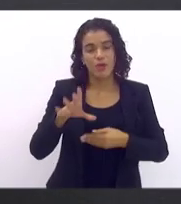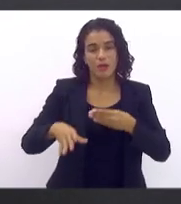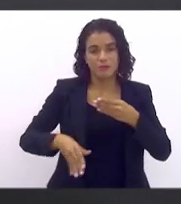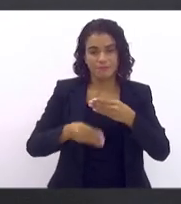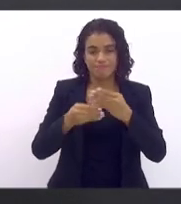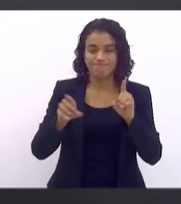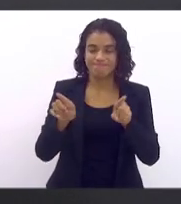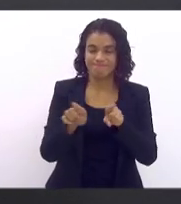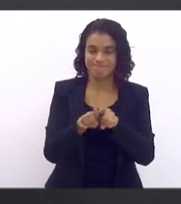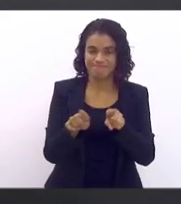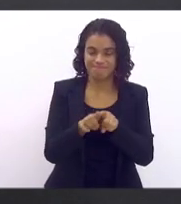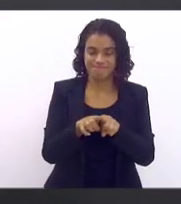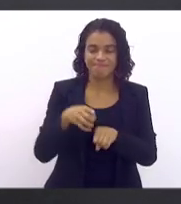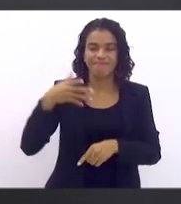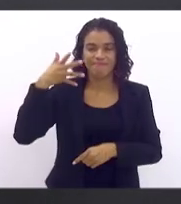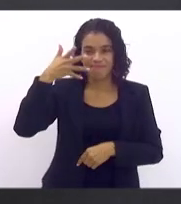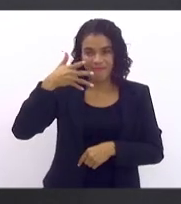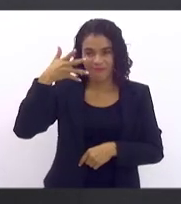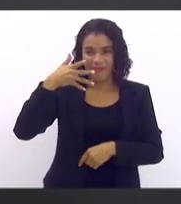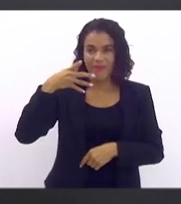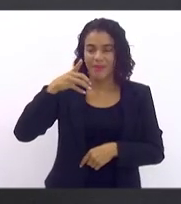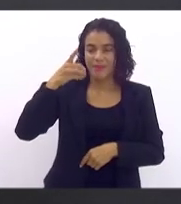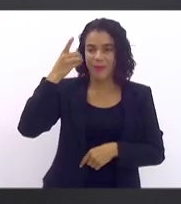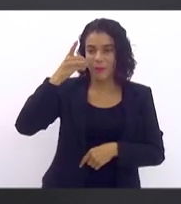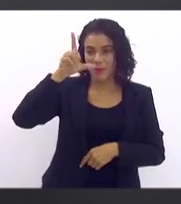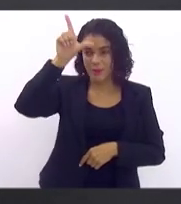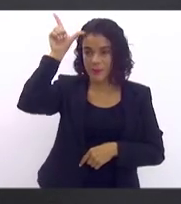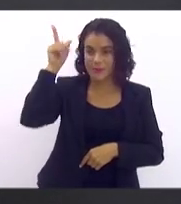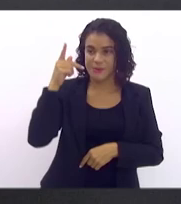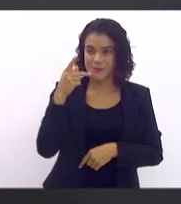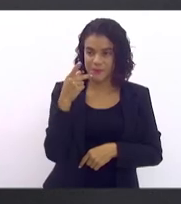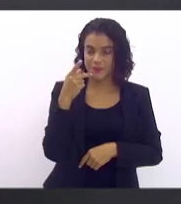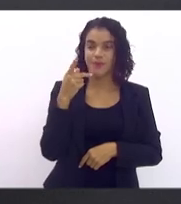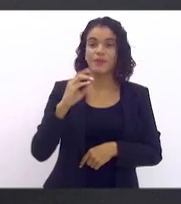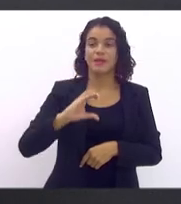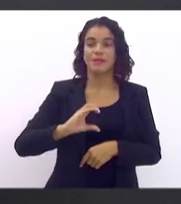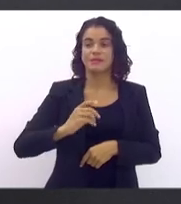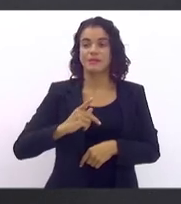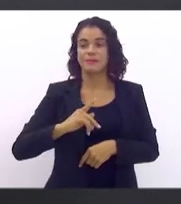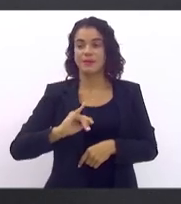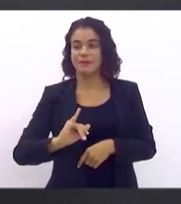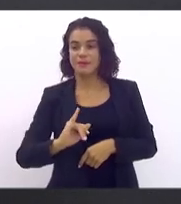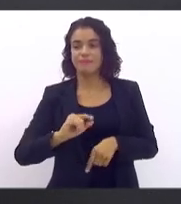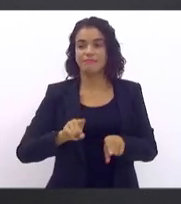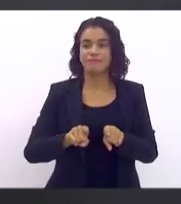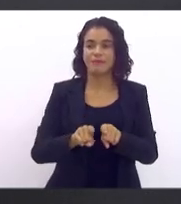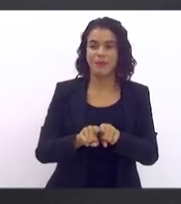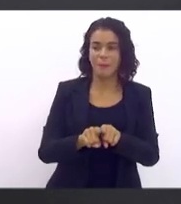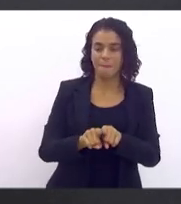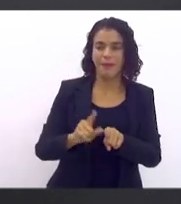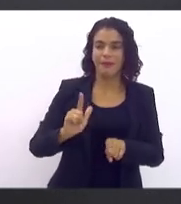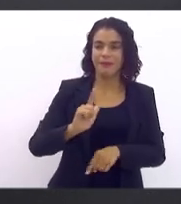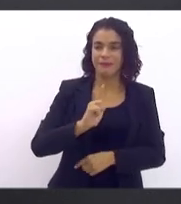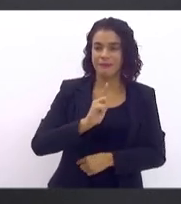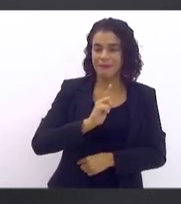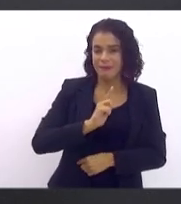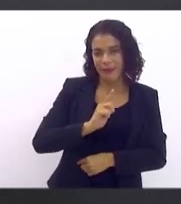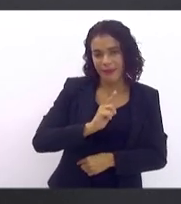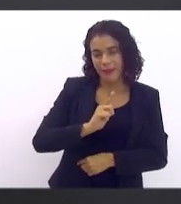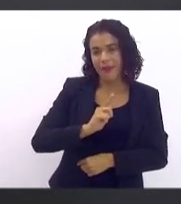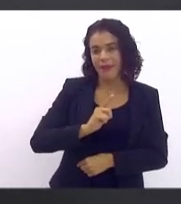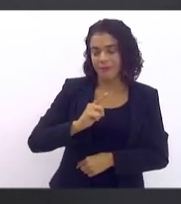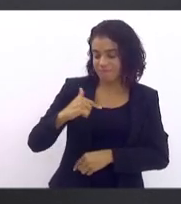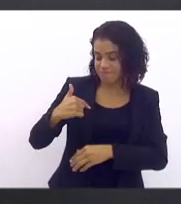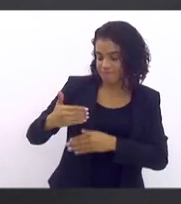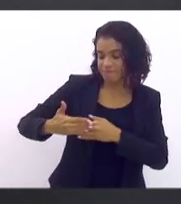também na fala do deputado Luiz Paulo, essa CPI, ela também está recebendo nas